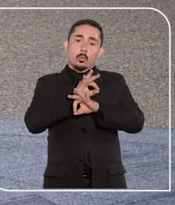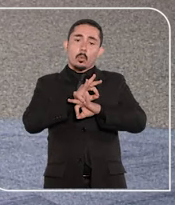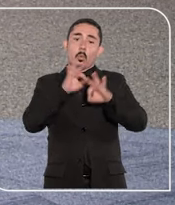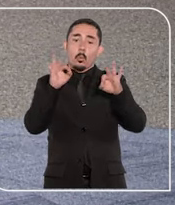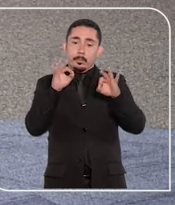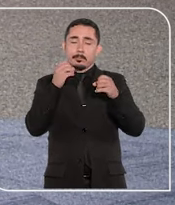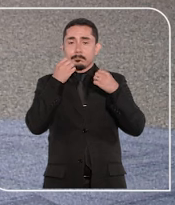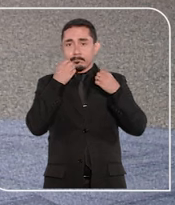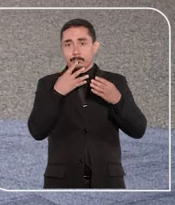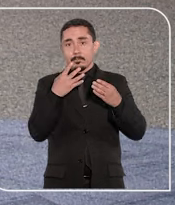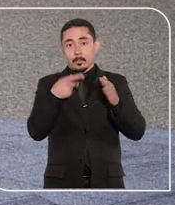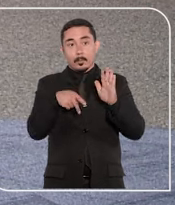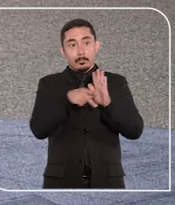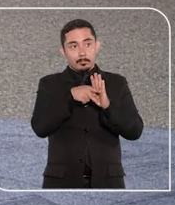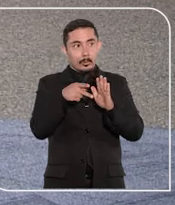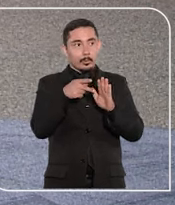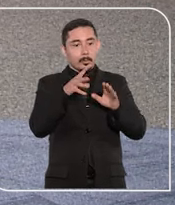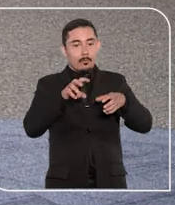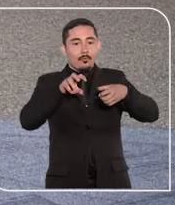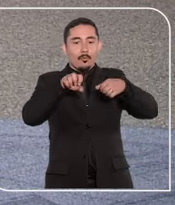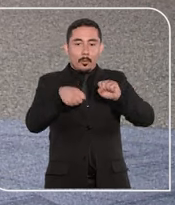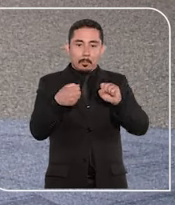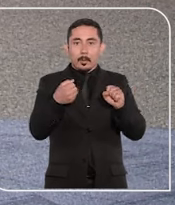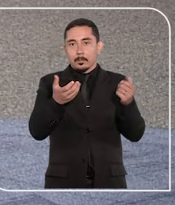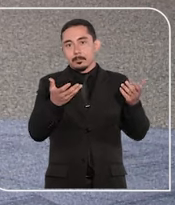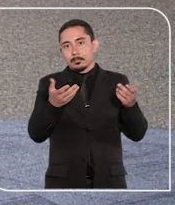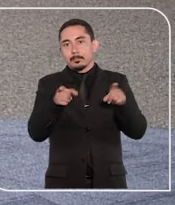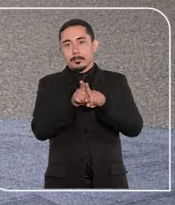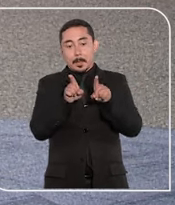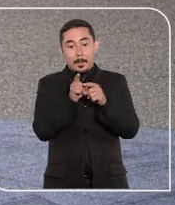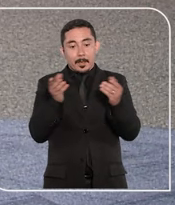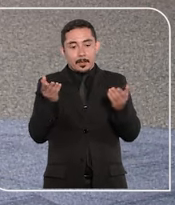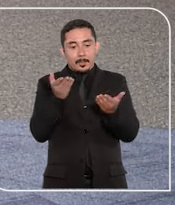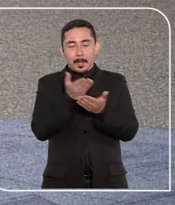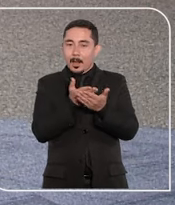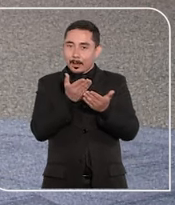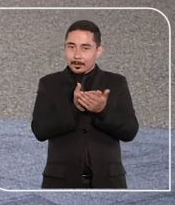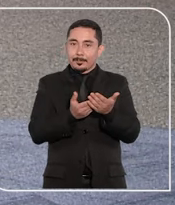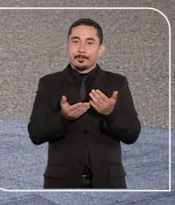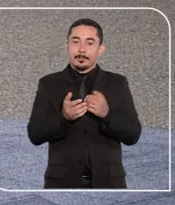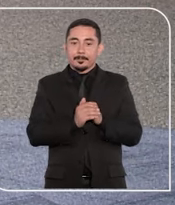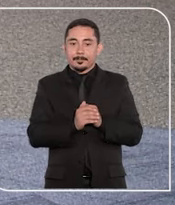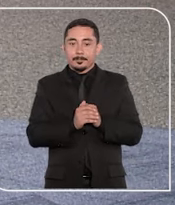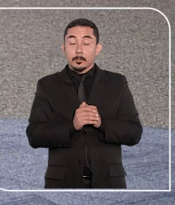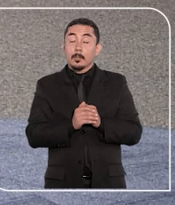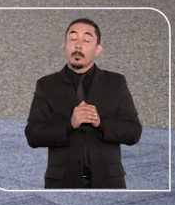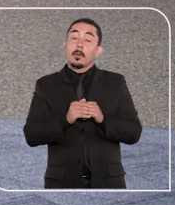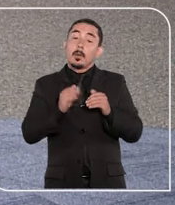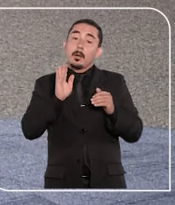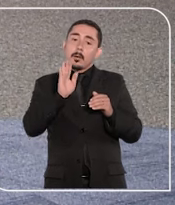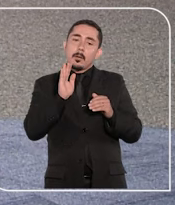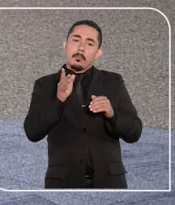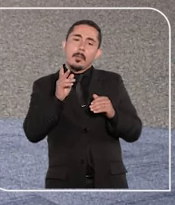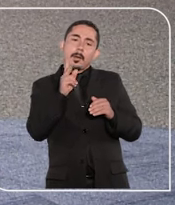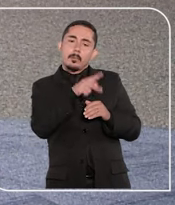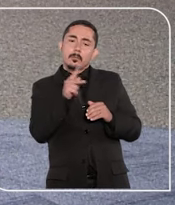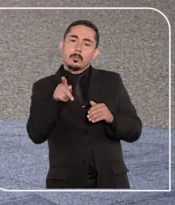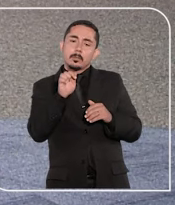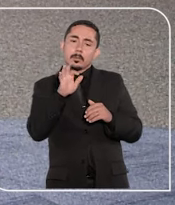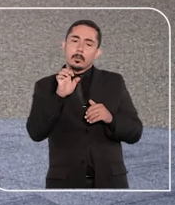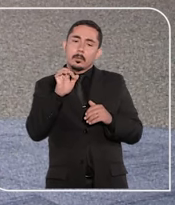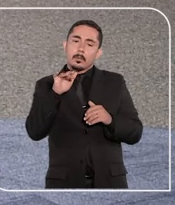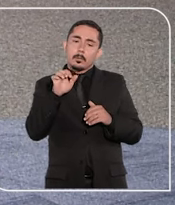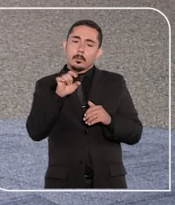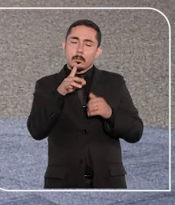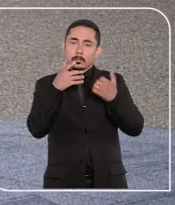para graduandos e recém-graduados, né, no curso de Direito. Agora, professor Guilherme, vou usar até o sinônimo que